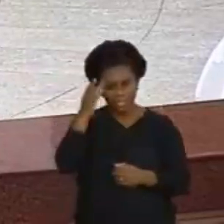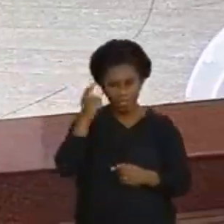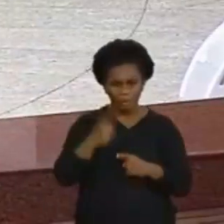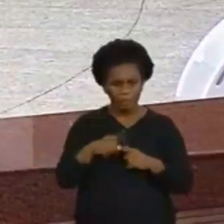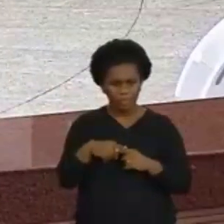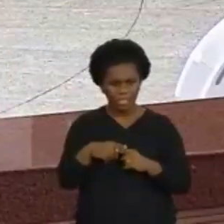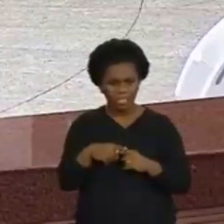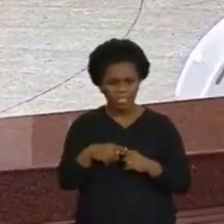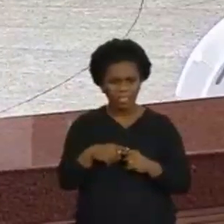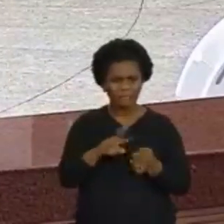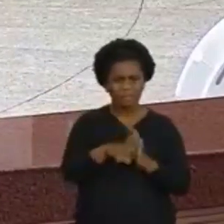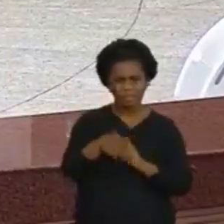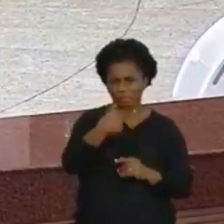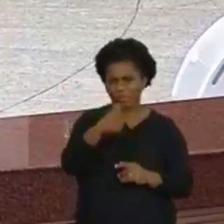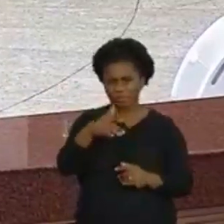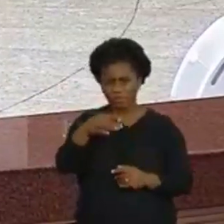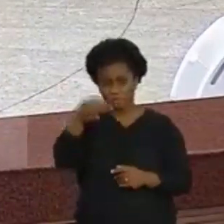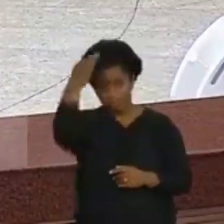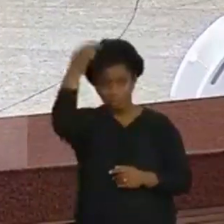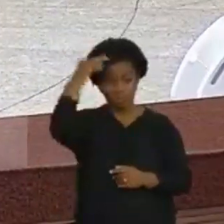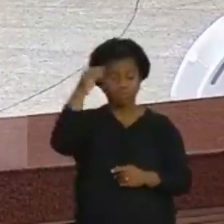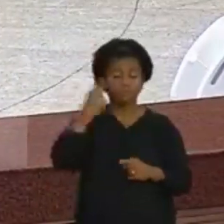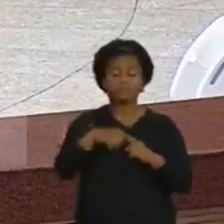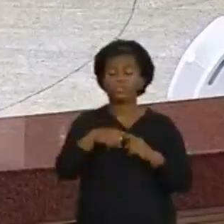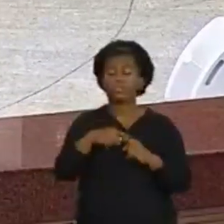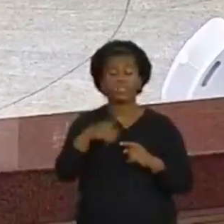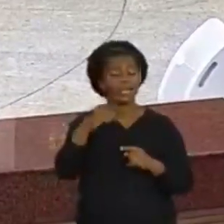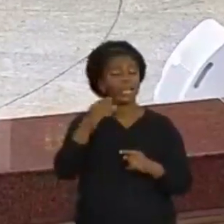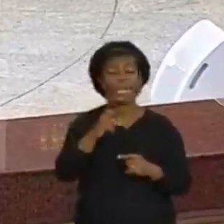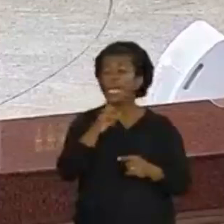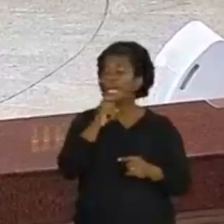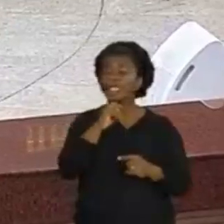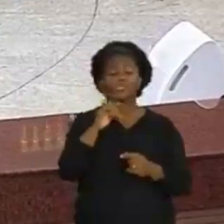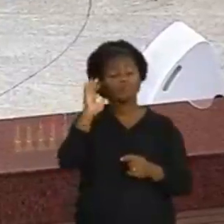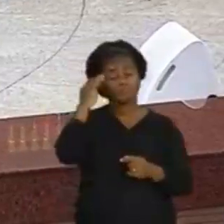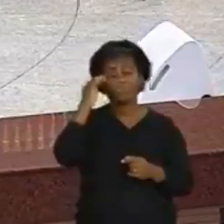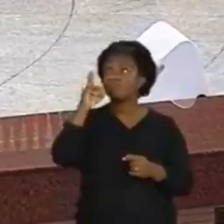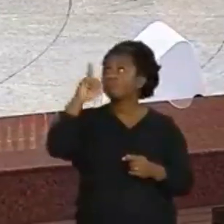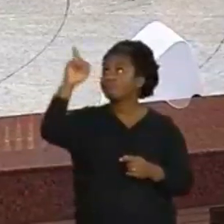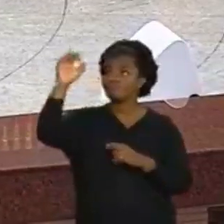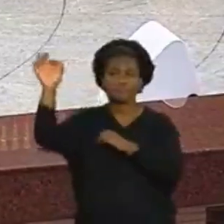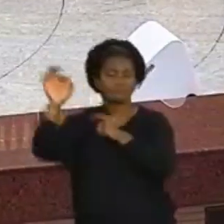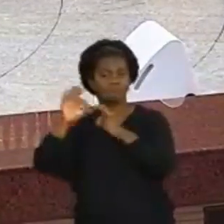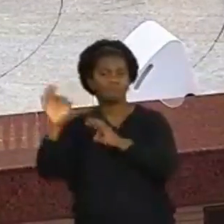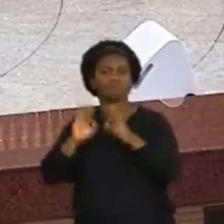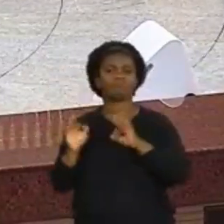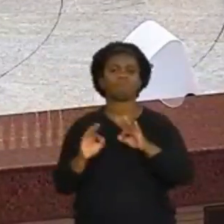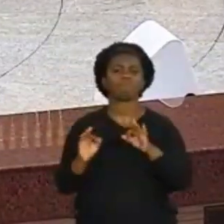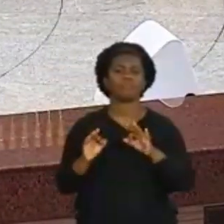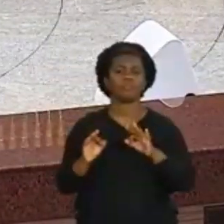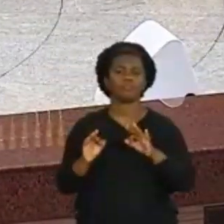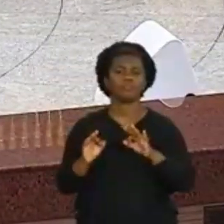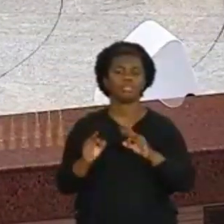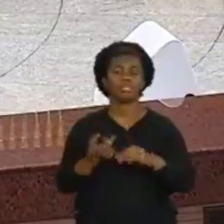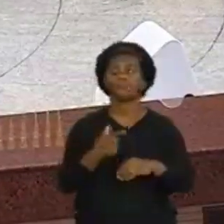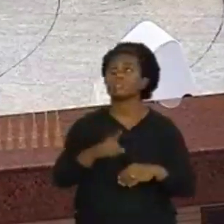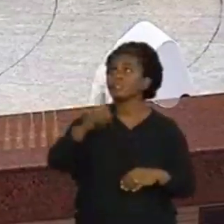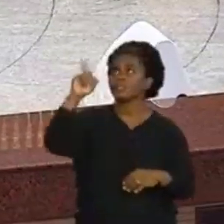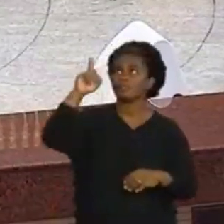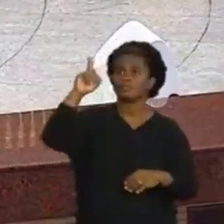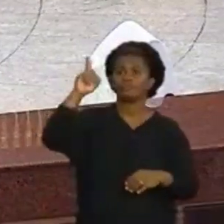muitos não têm o espírito dele? Porque não entendeu os planos dele e não tem ele em primeiro lugar.